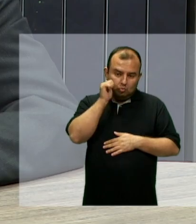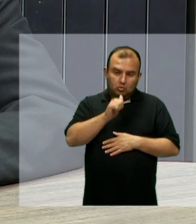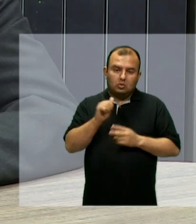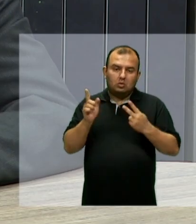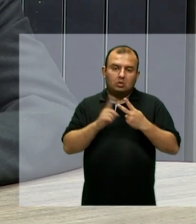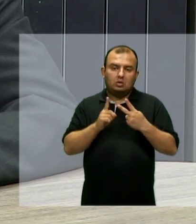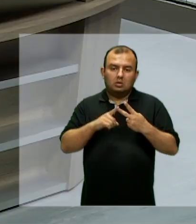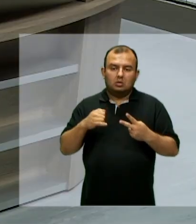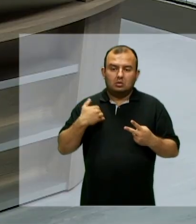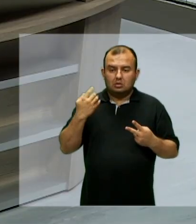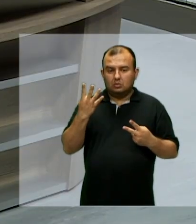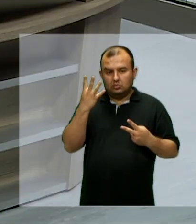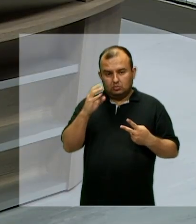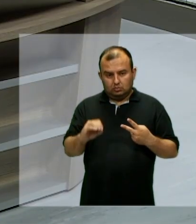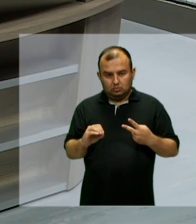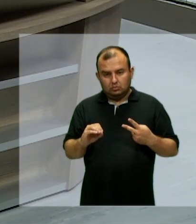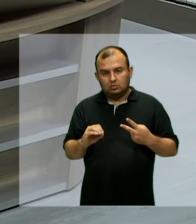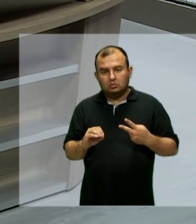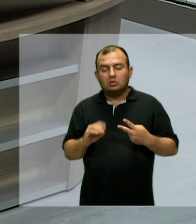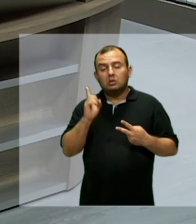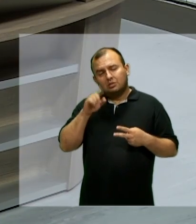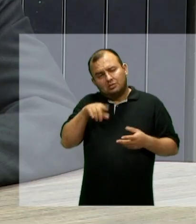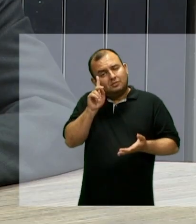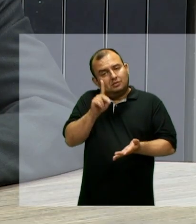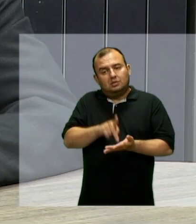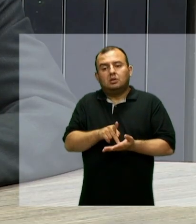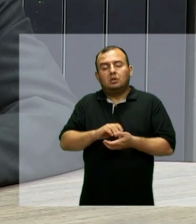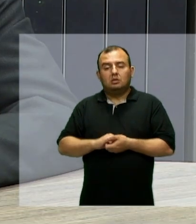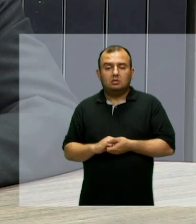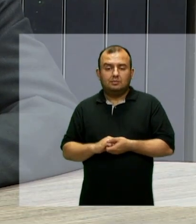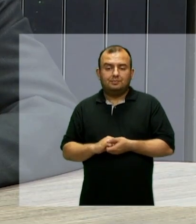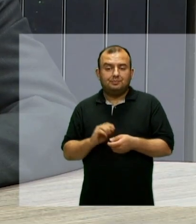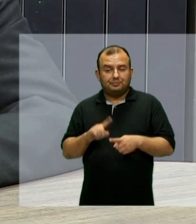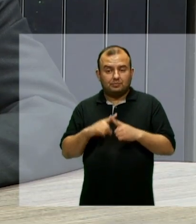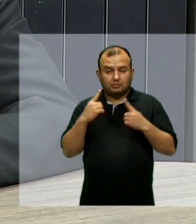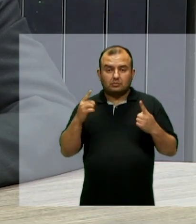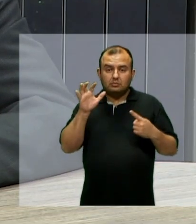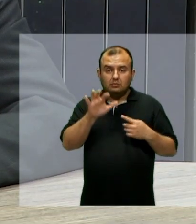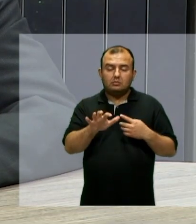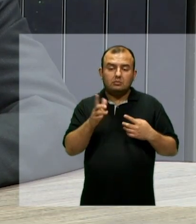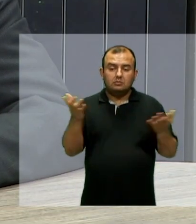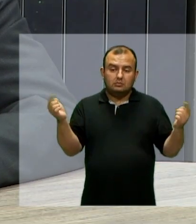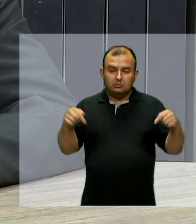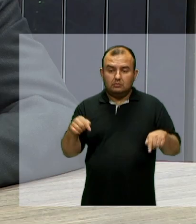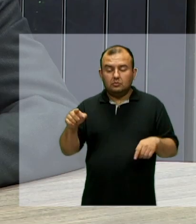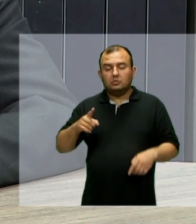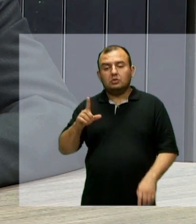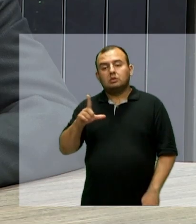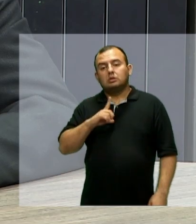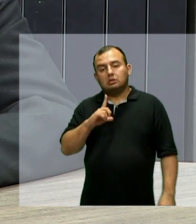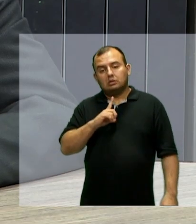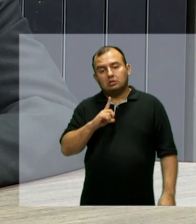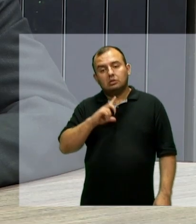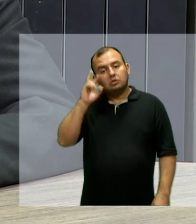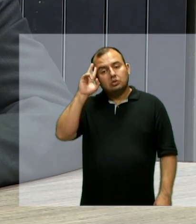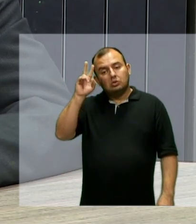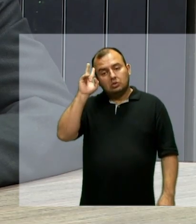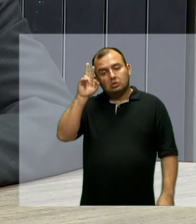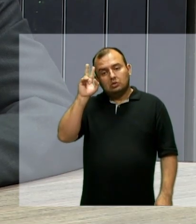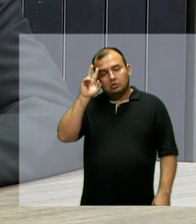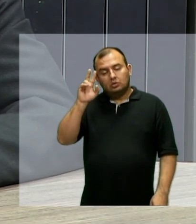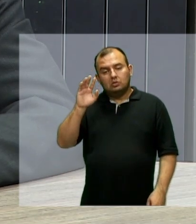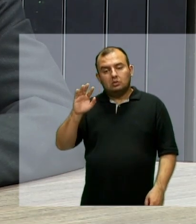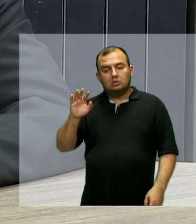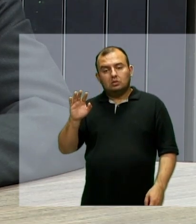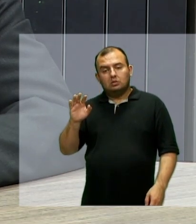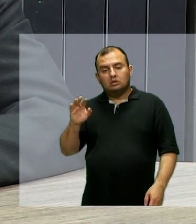é ter mais de 40 anos, né? Isso é verdade. Mas, assim, hoje em dia nós temos pacientes que têm história... Existe uma